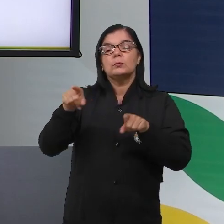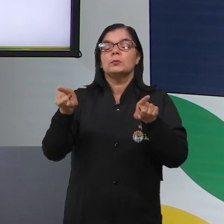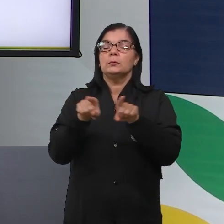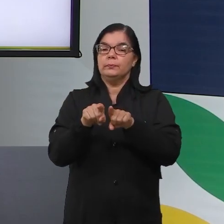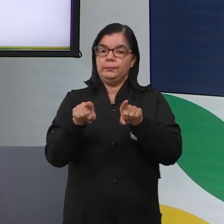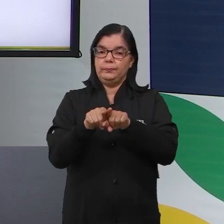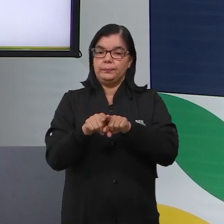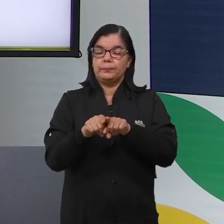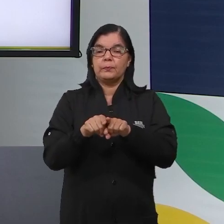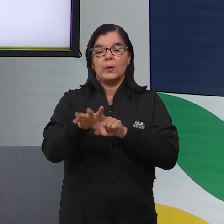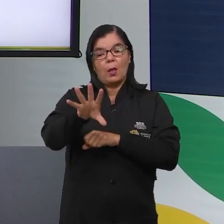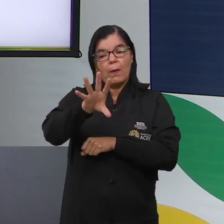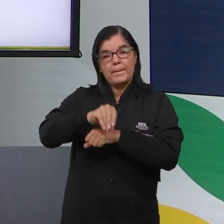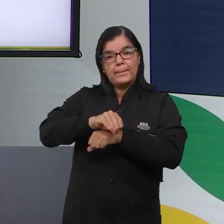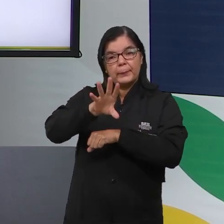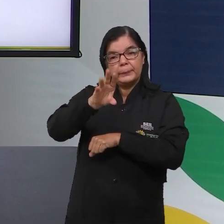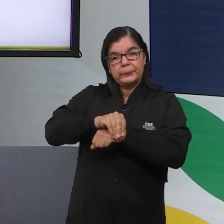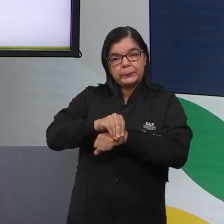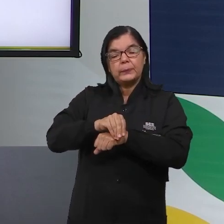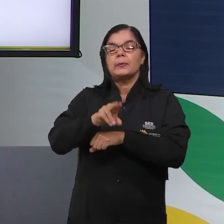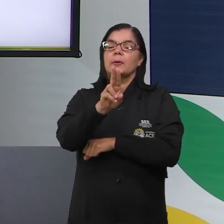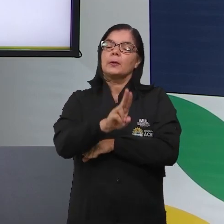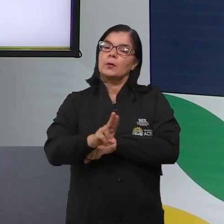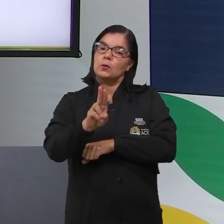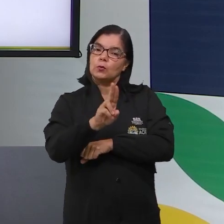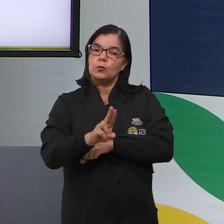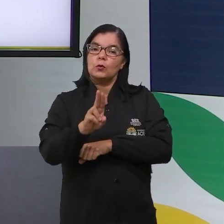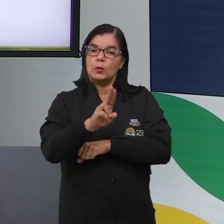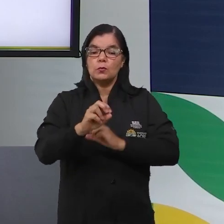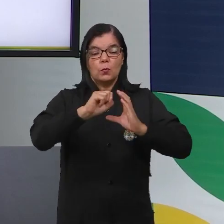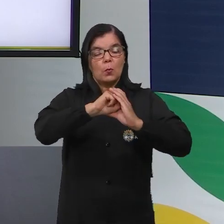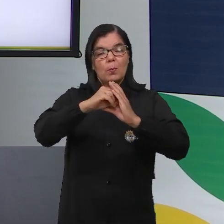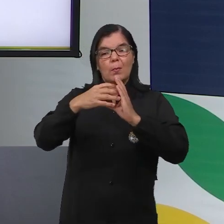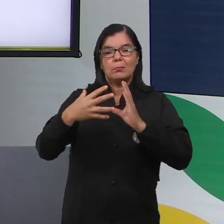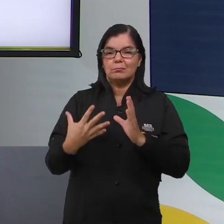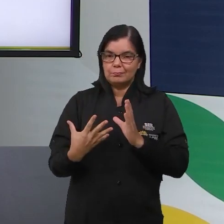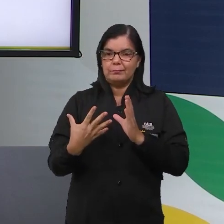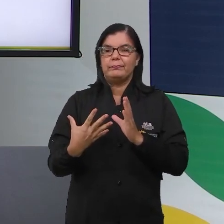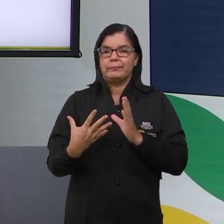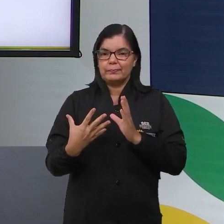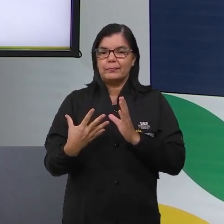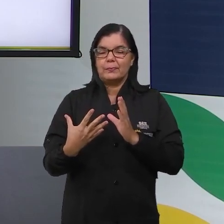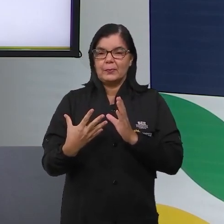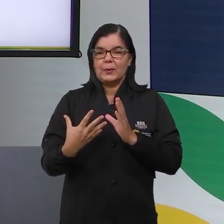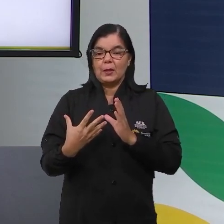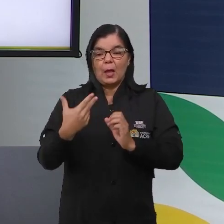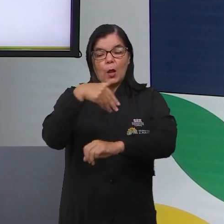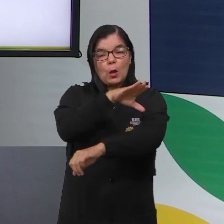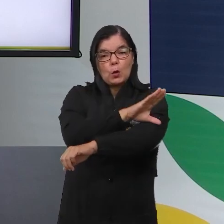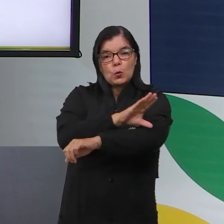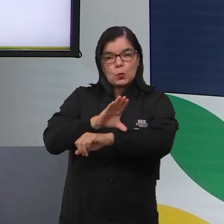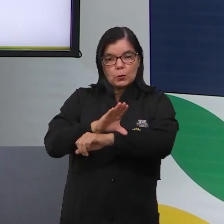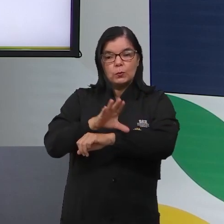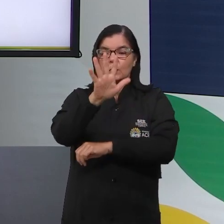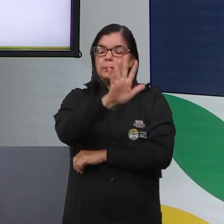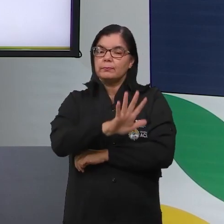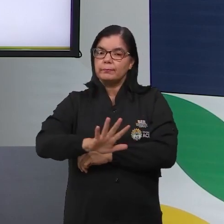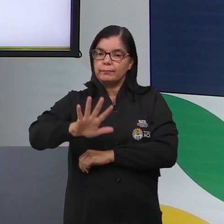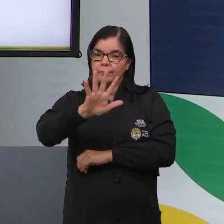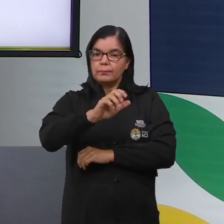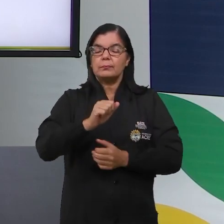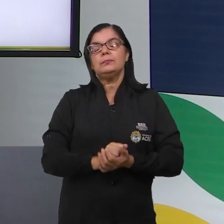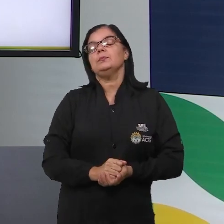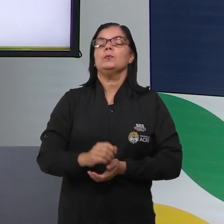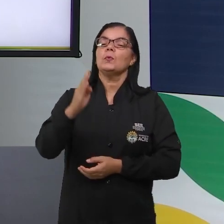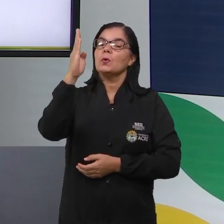sendo absorvido e utilizado como caracterização daquela cultura nacional. O